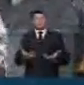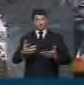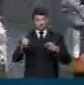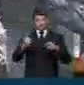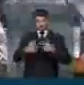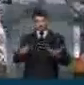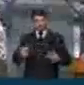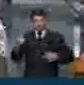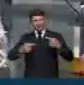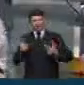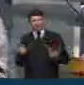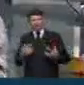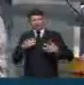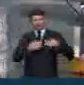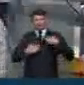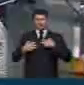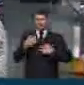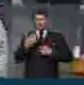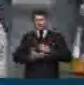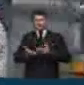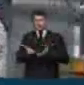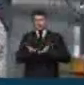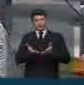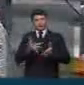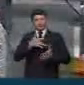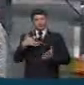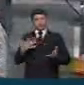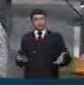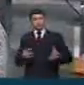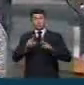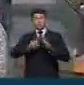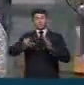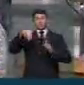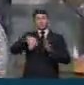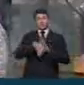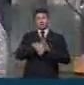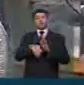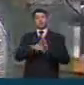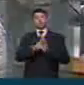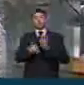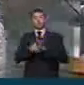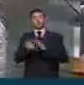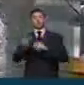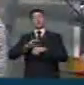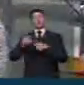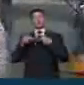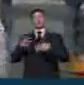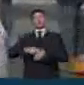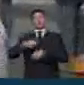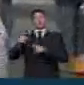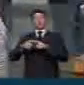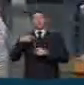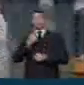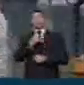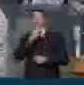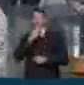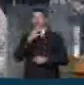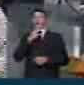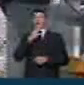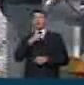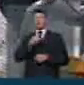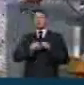debate a atenção básica neste país, através da medida provisória Mais Médicos, nós que conhecemos o sistema de saúde brasileiro